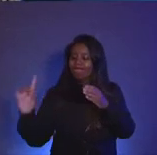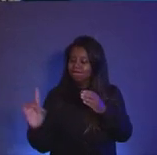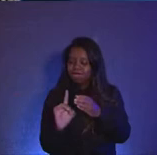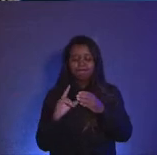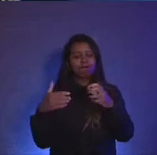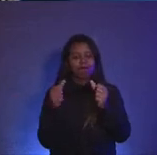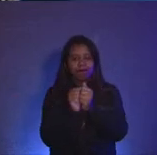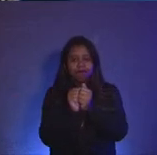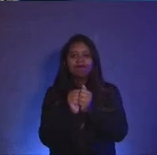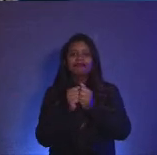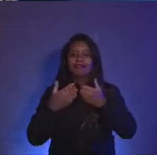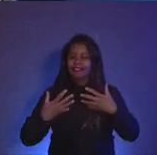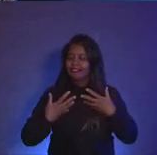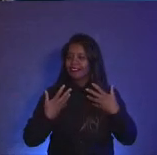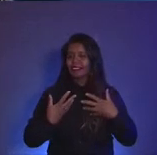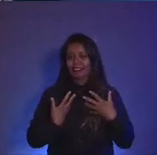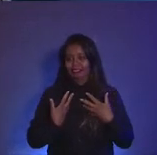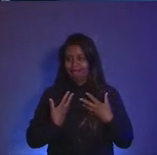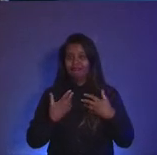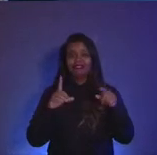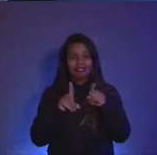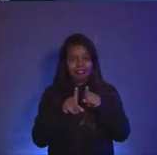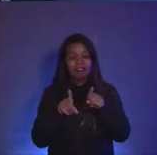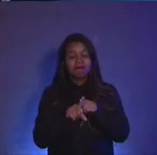Nosso próximo... Desculpa, faltou